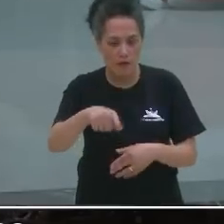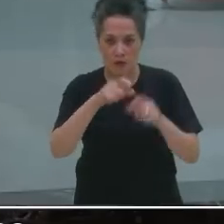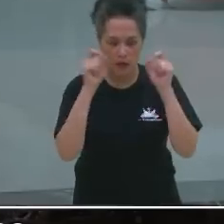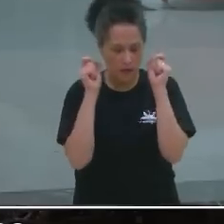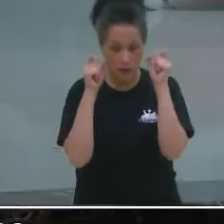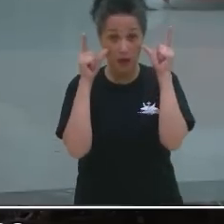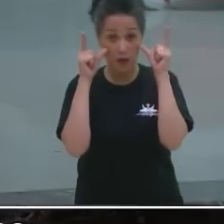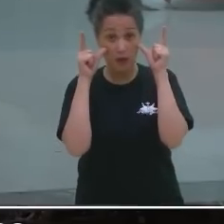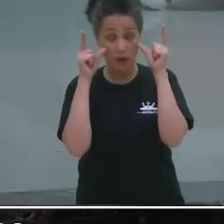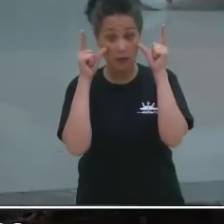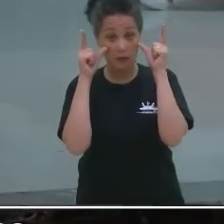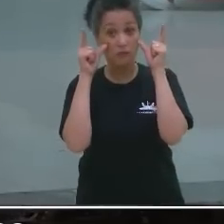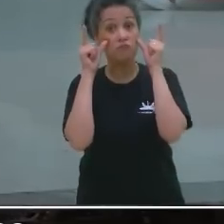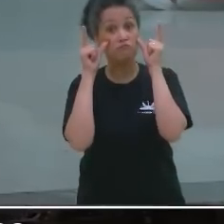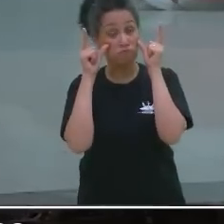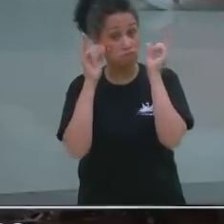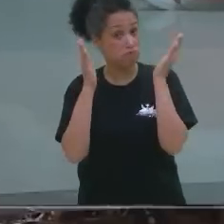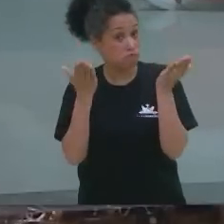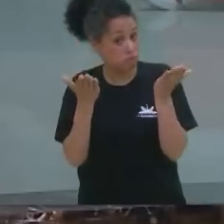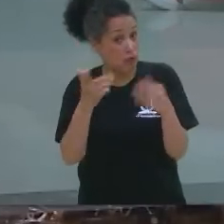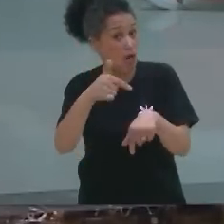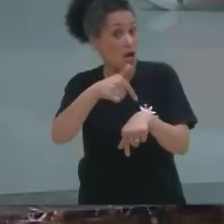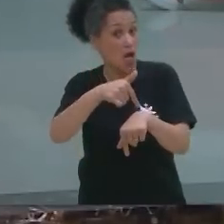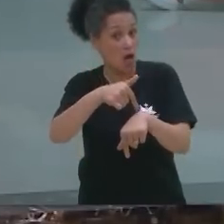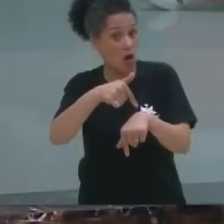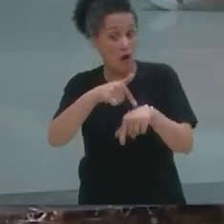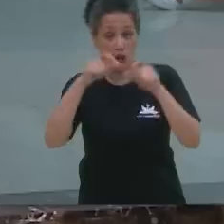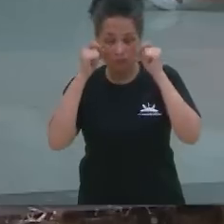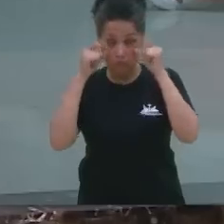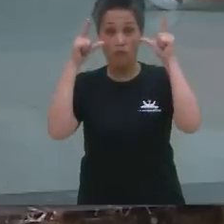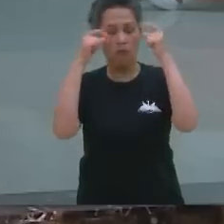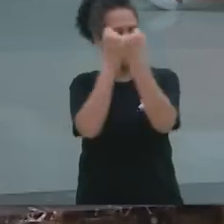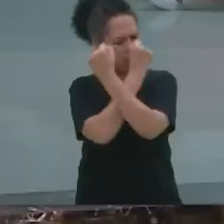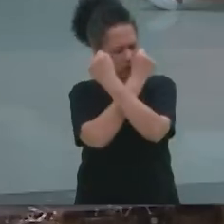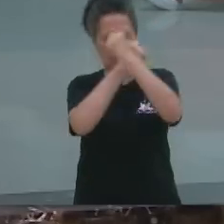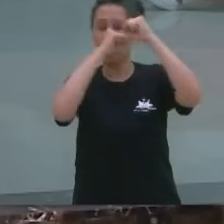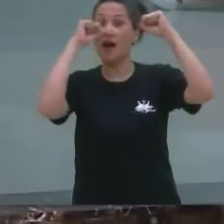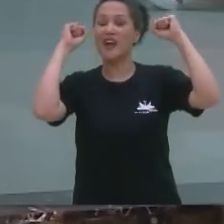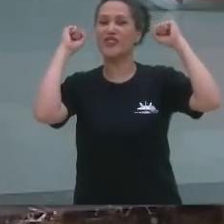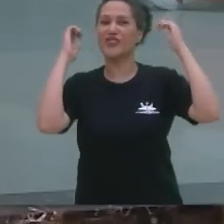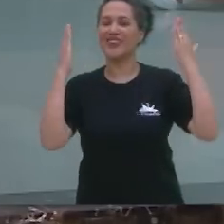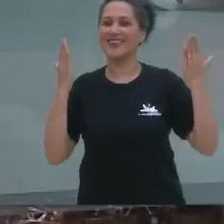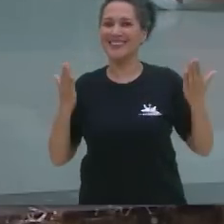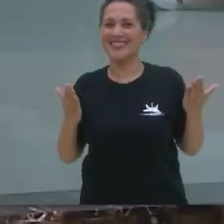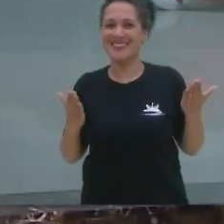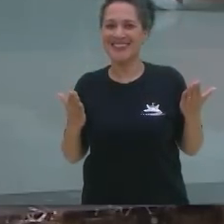atentos. É hora de despertar. É advento.